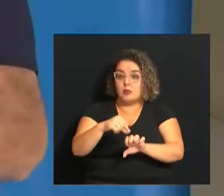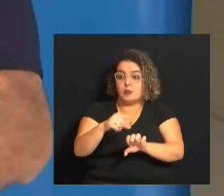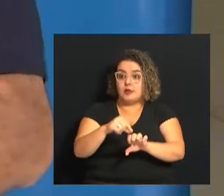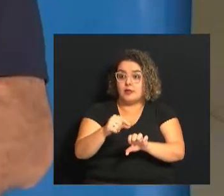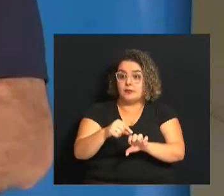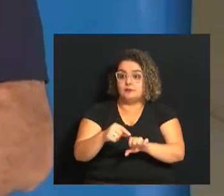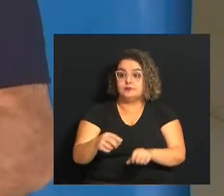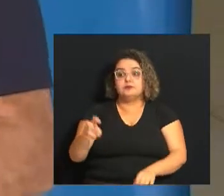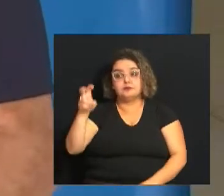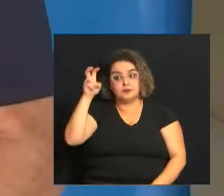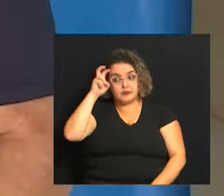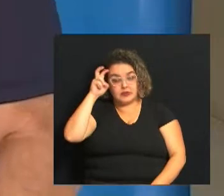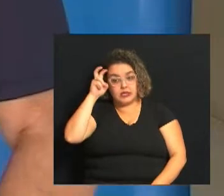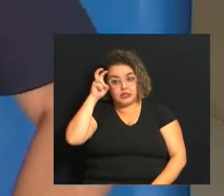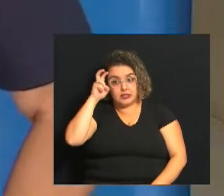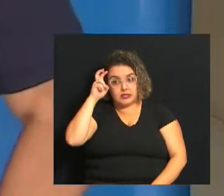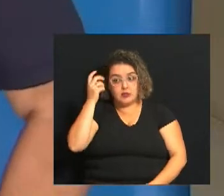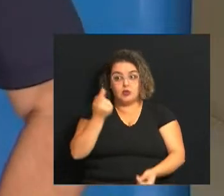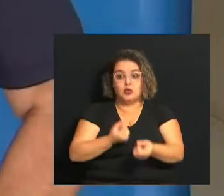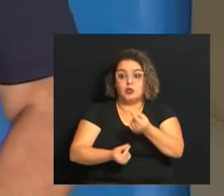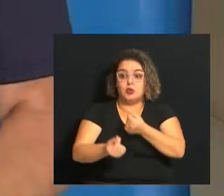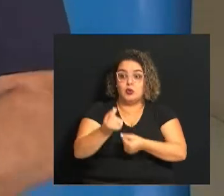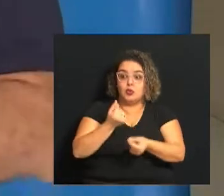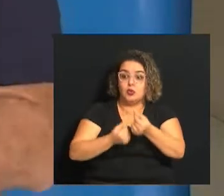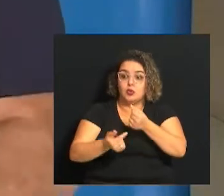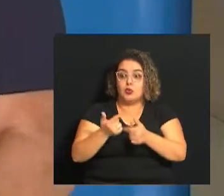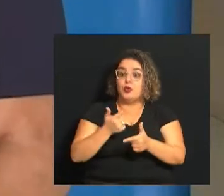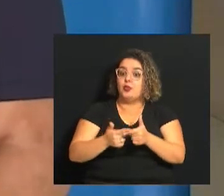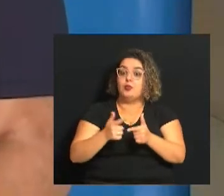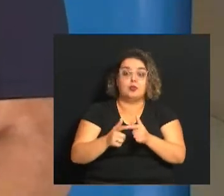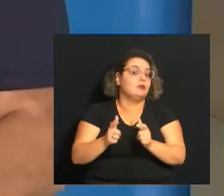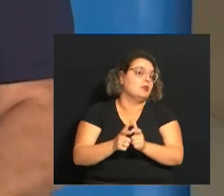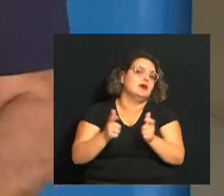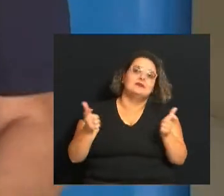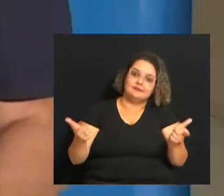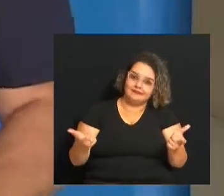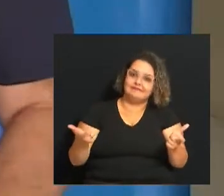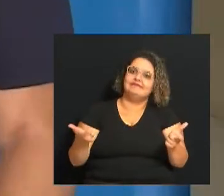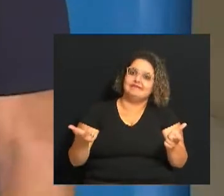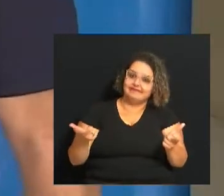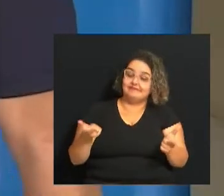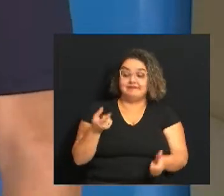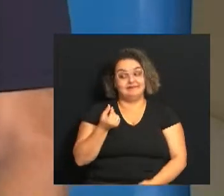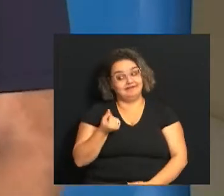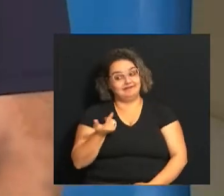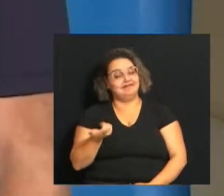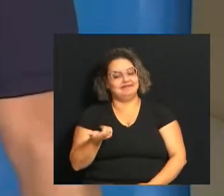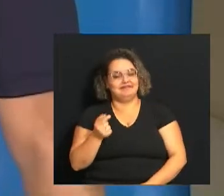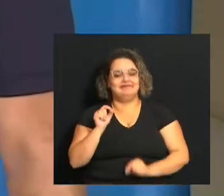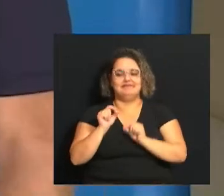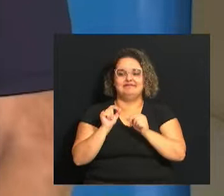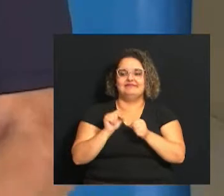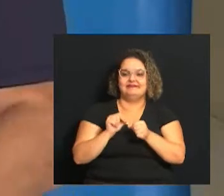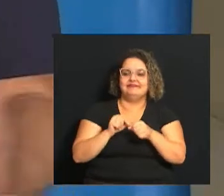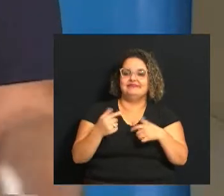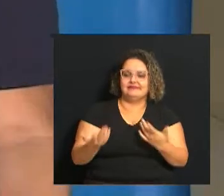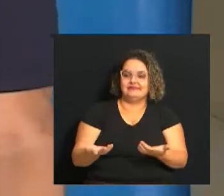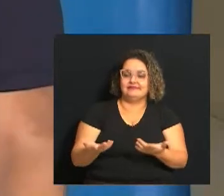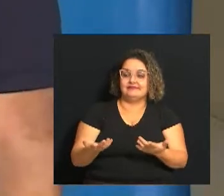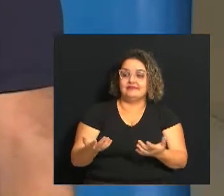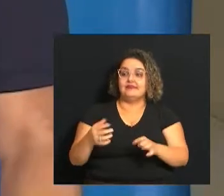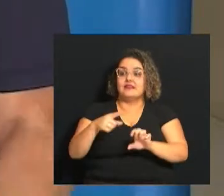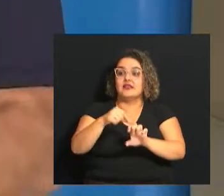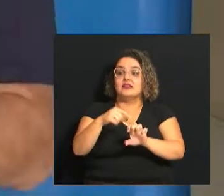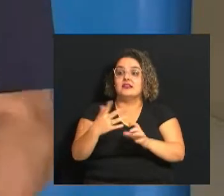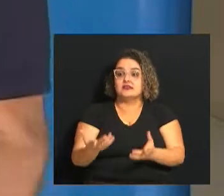Na quinta-feira sobre finanças, né, que é o problema de todo mundo ter aí no bolso, né, o que está fazendo ou não, através da sua empresa. E